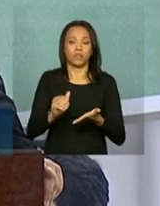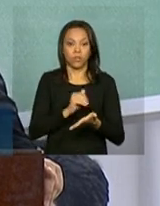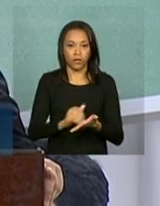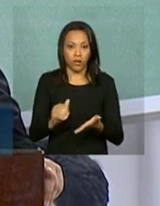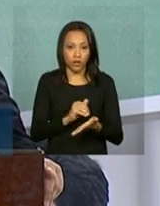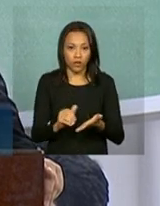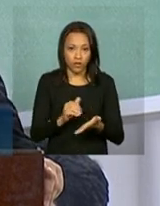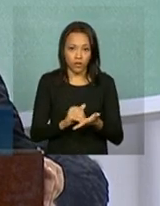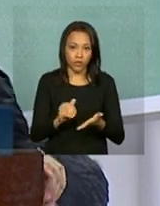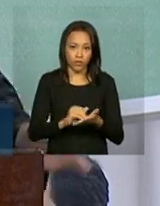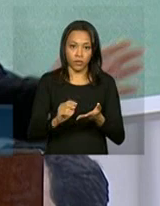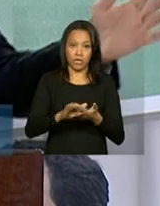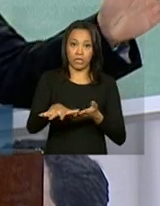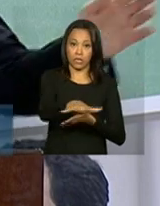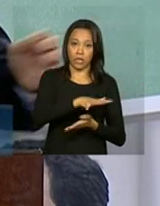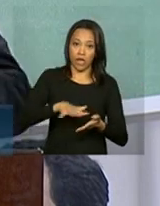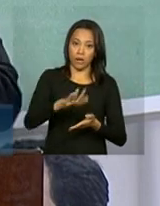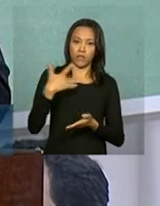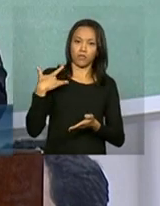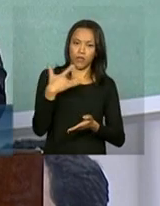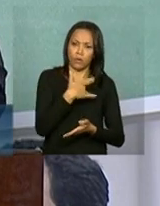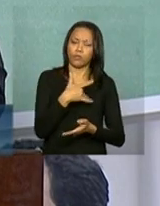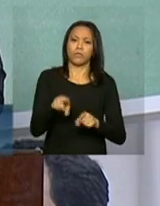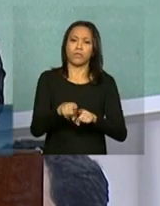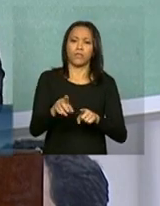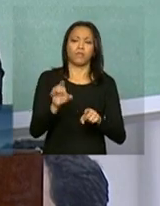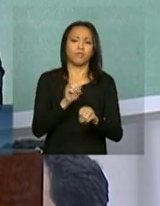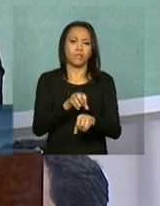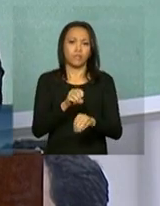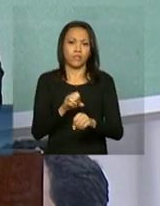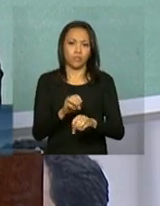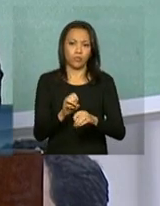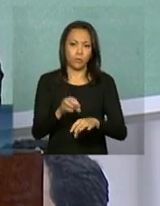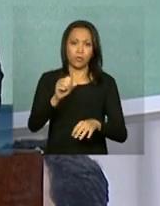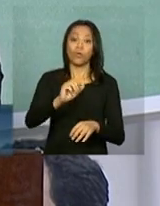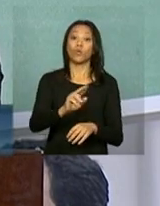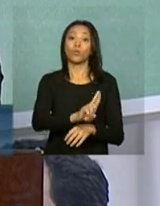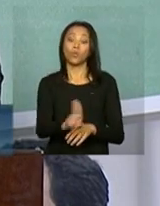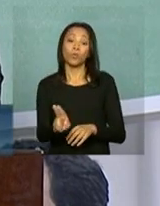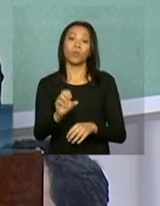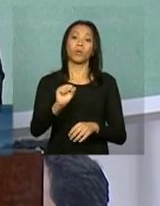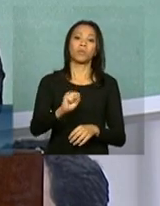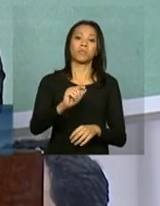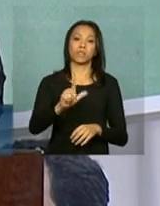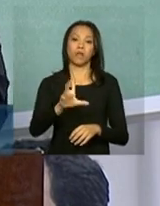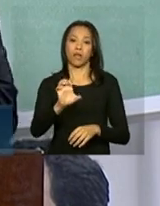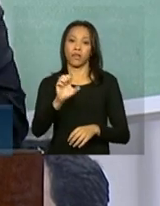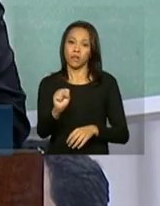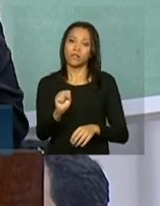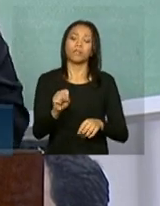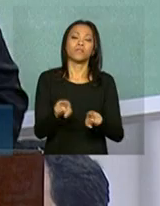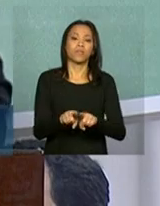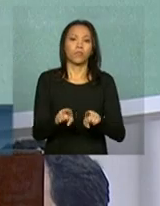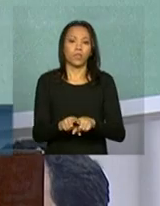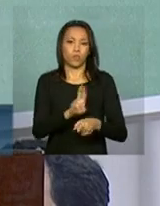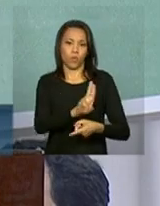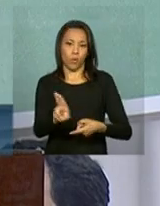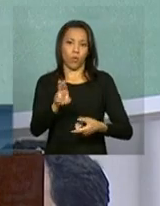de Gestão, Educação e Trabalho e Saúde, Dr. Mozart Salles, do Ministério da Saúde, em nome do